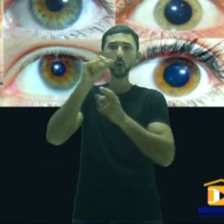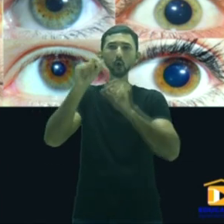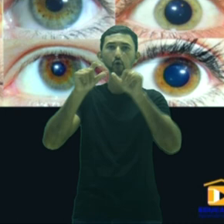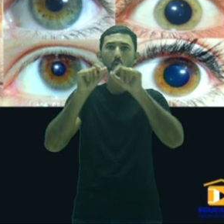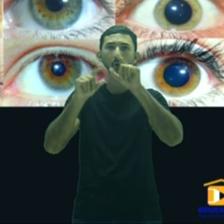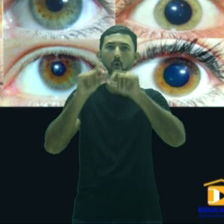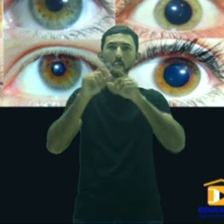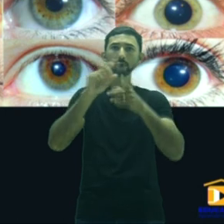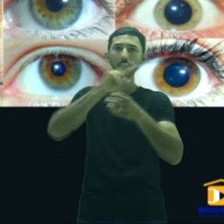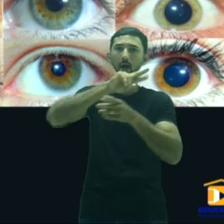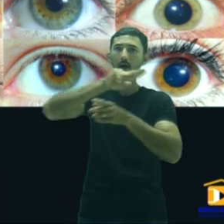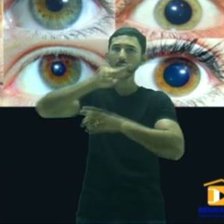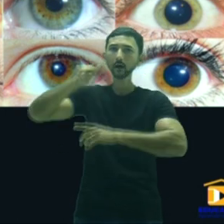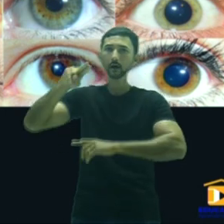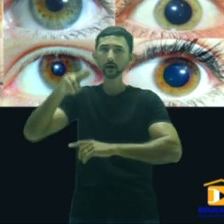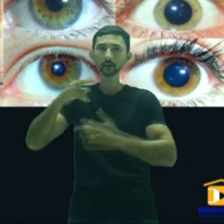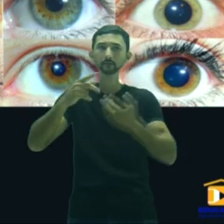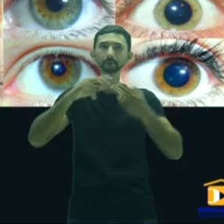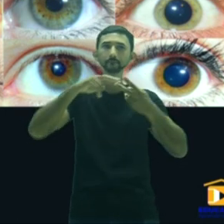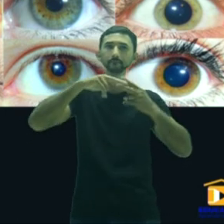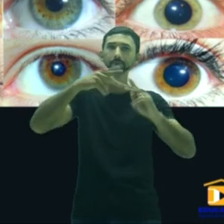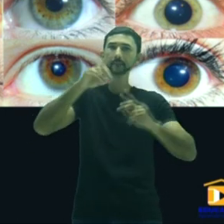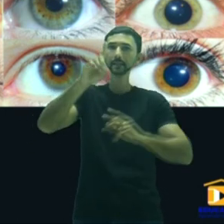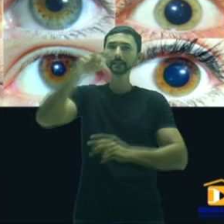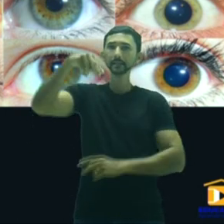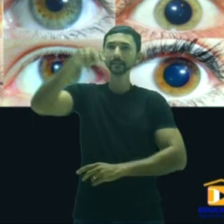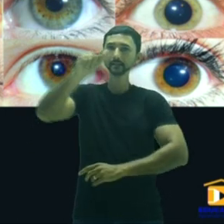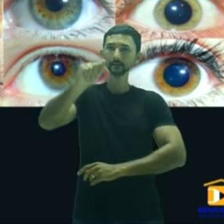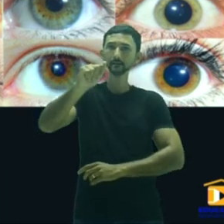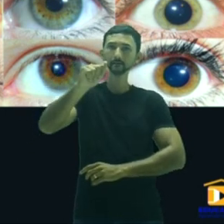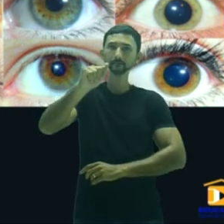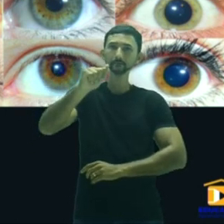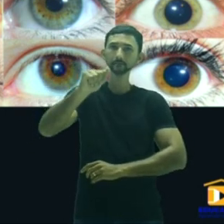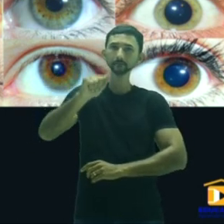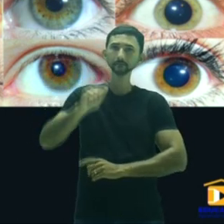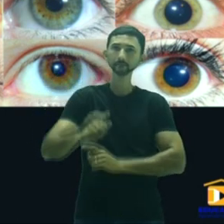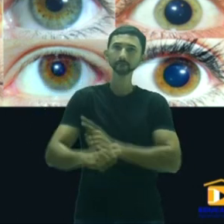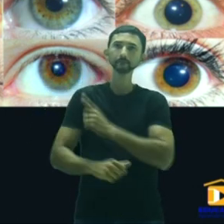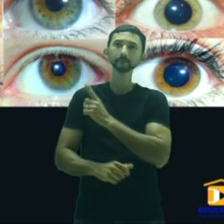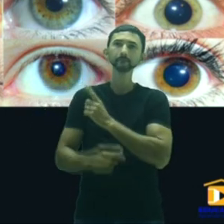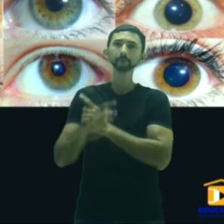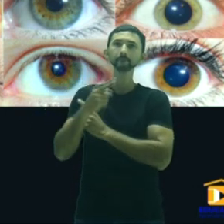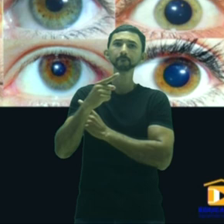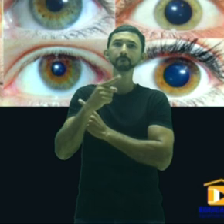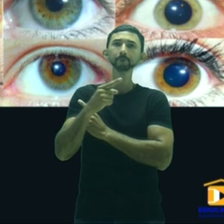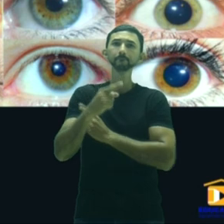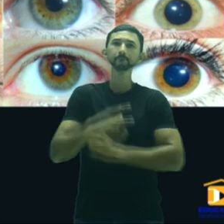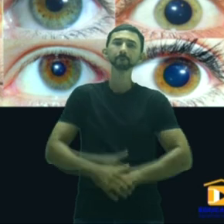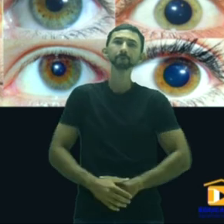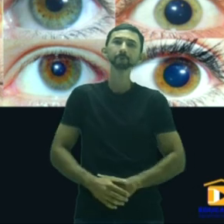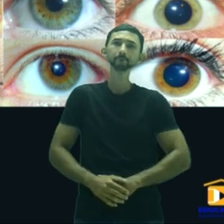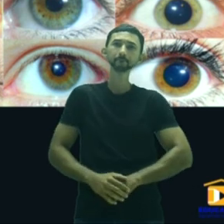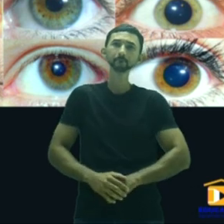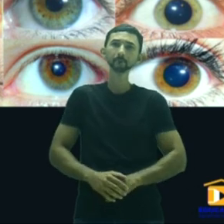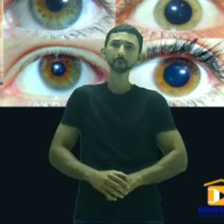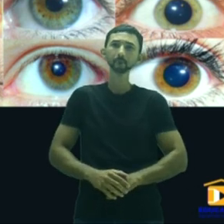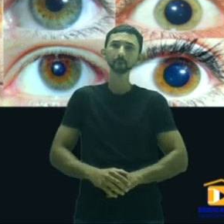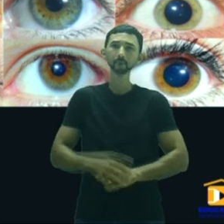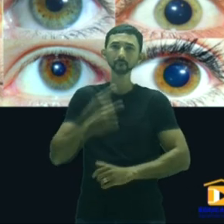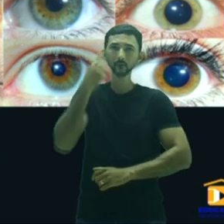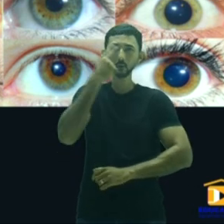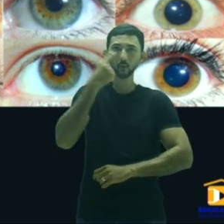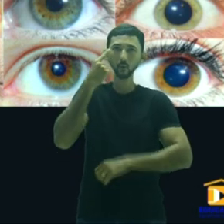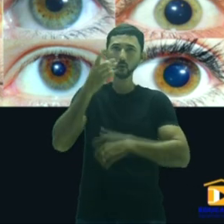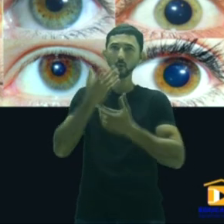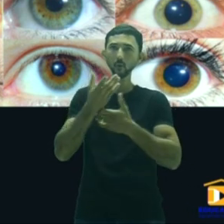genótipo, né? Está vendo o DNA. Aí você já está vendo aqui o fenótipo. Produção normal de melanina, olhos